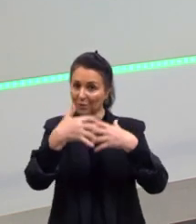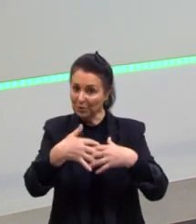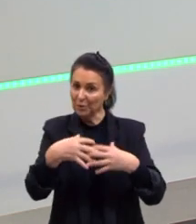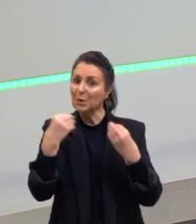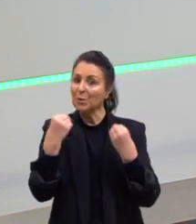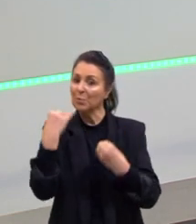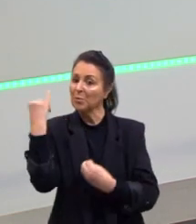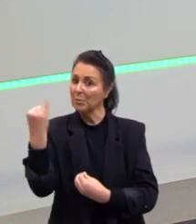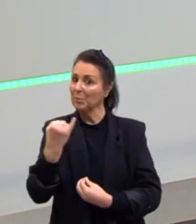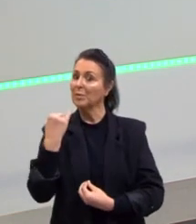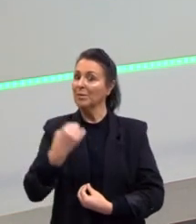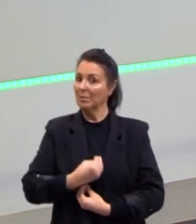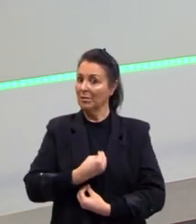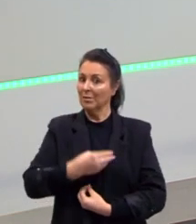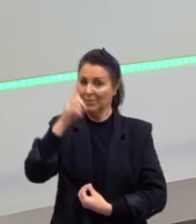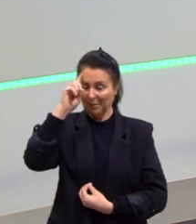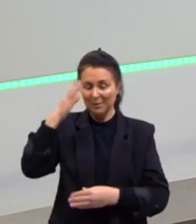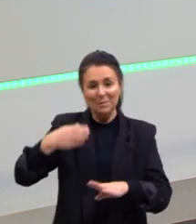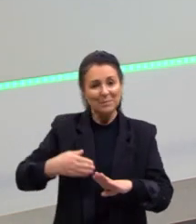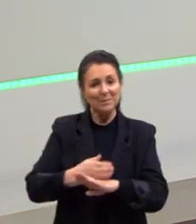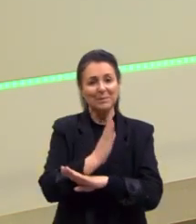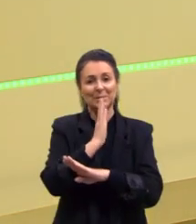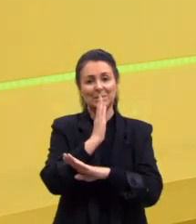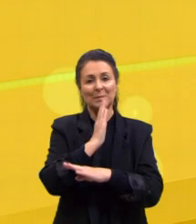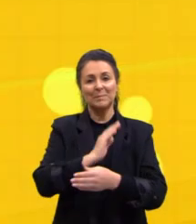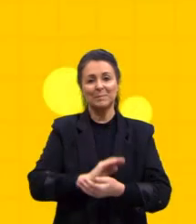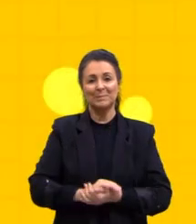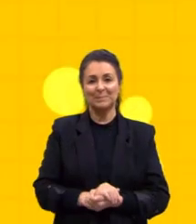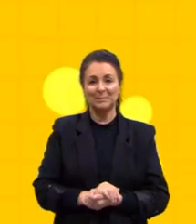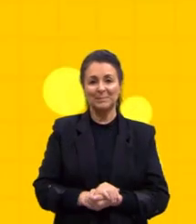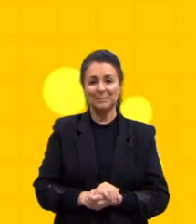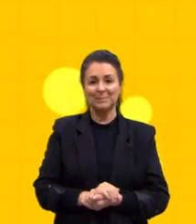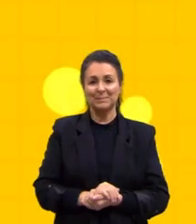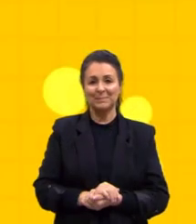importantes no nosso dia a dia e partiu passar um